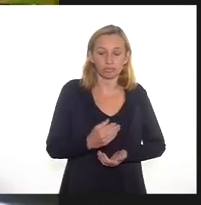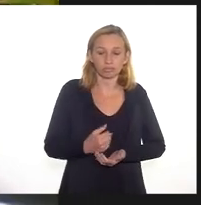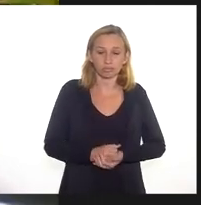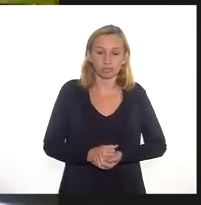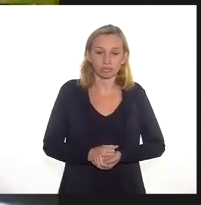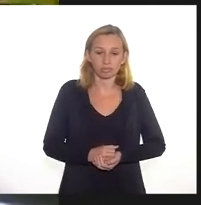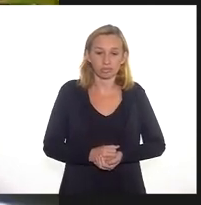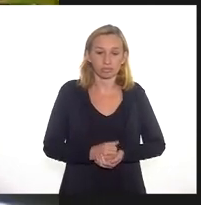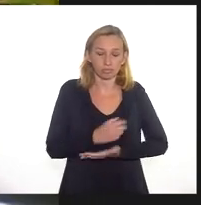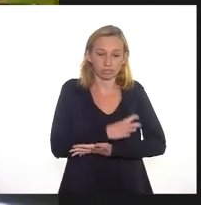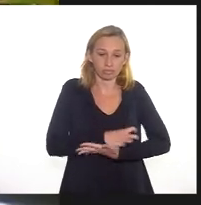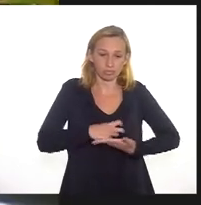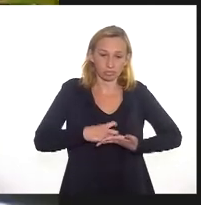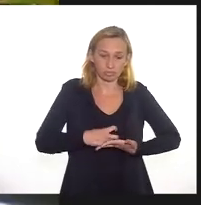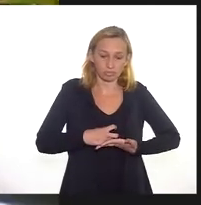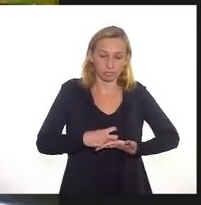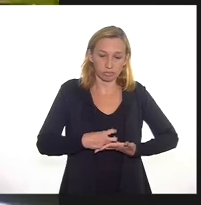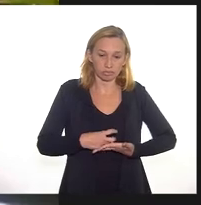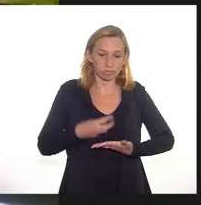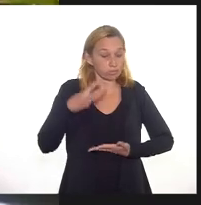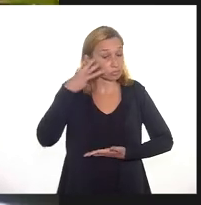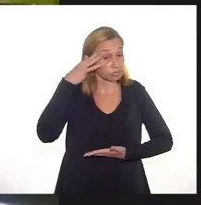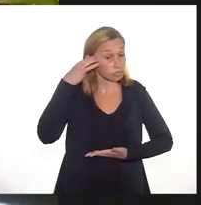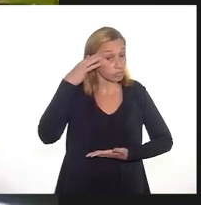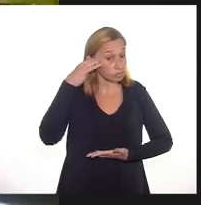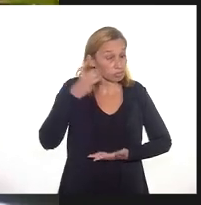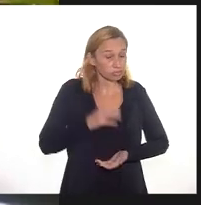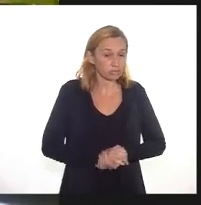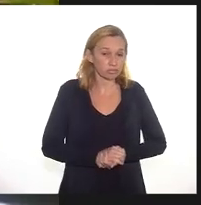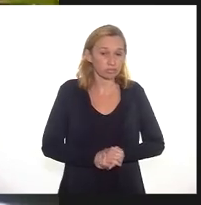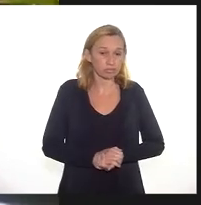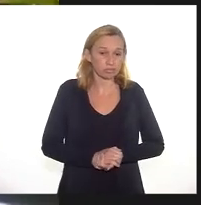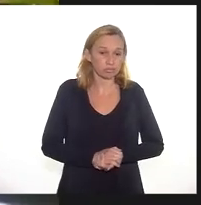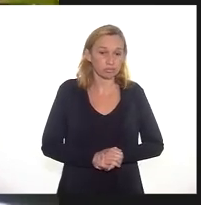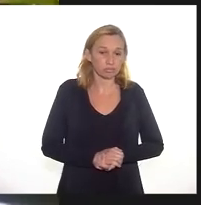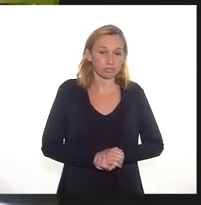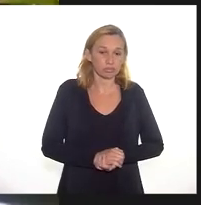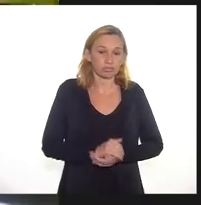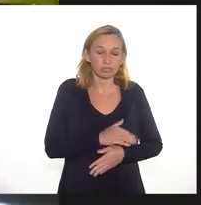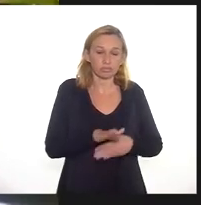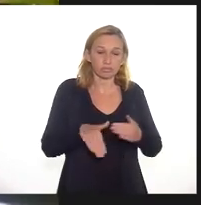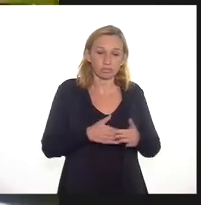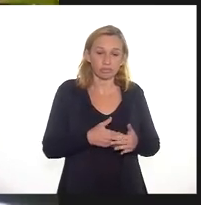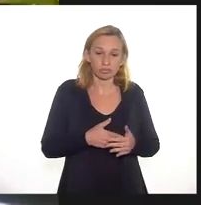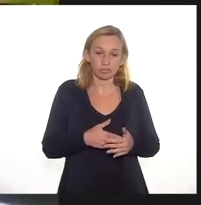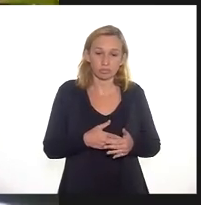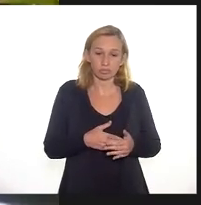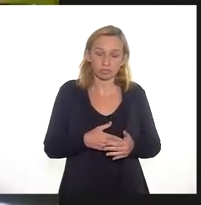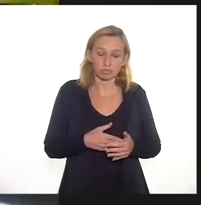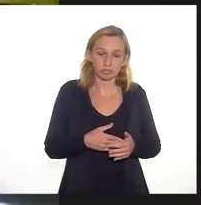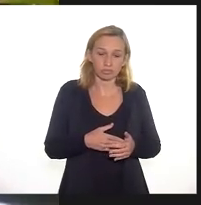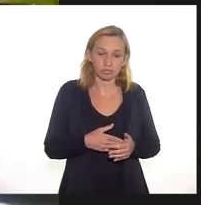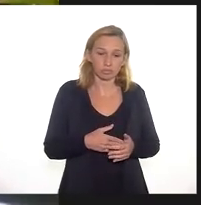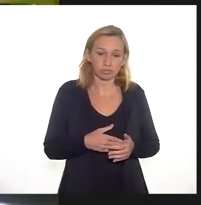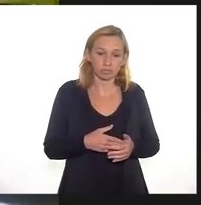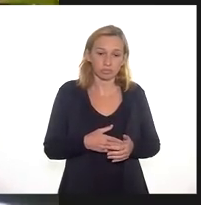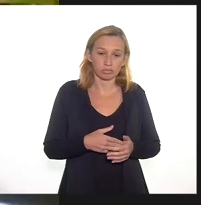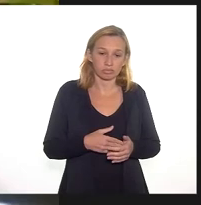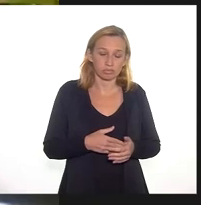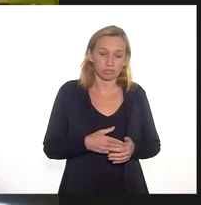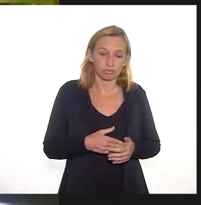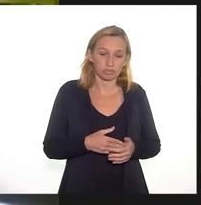solicitamos o impeachment do Wilson Witzel, além de carregar todos os elementos fundamentais